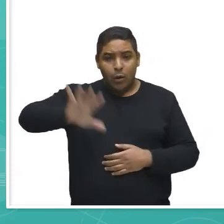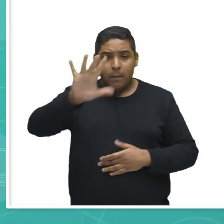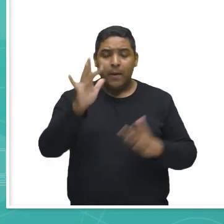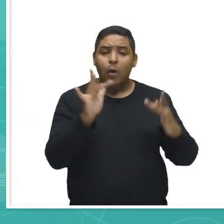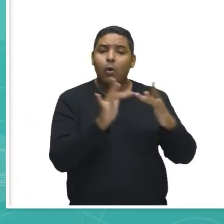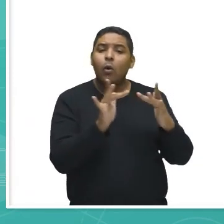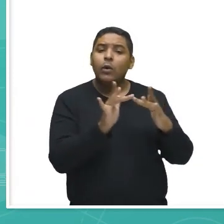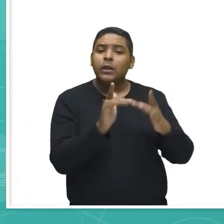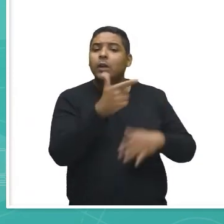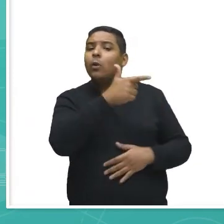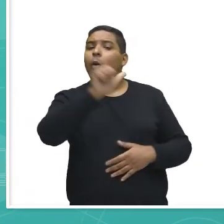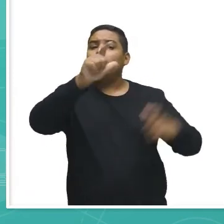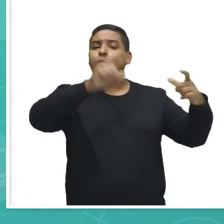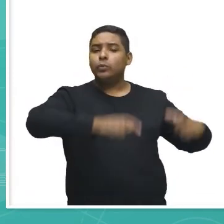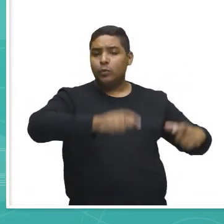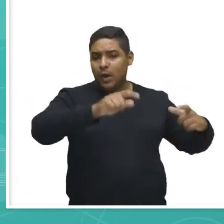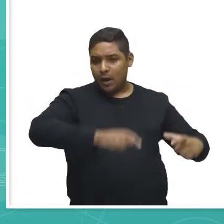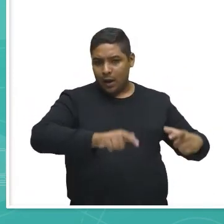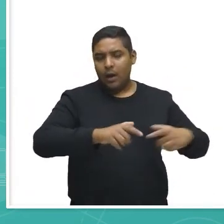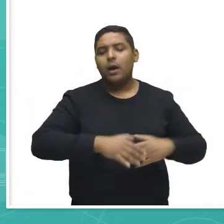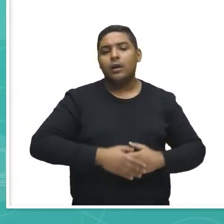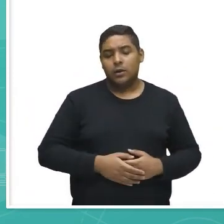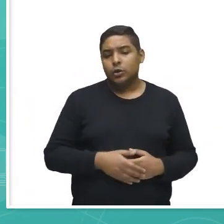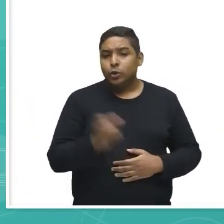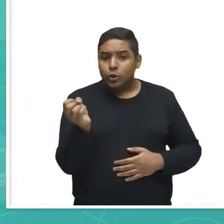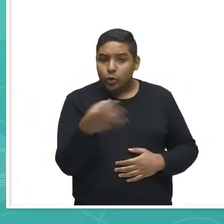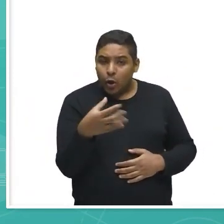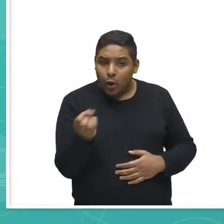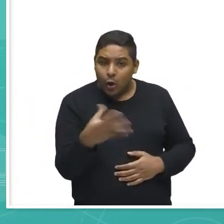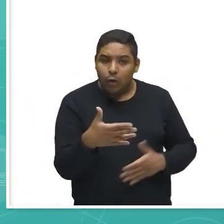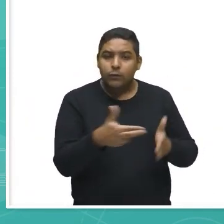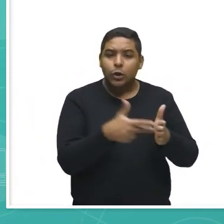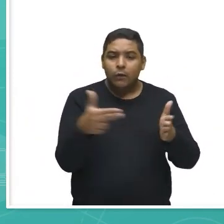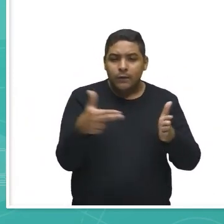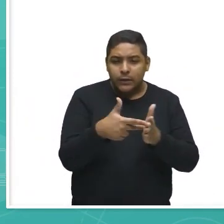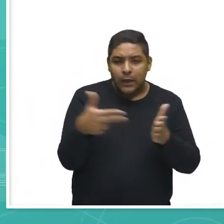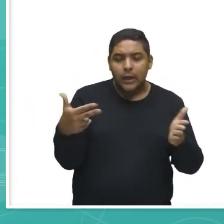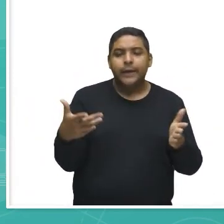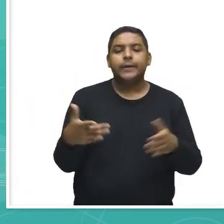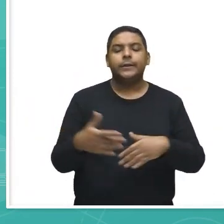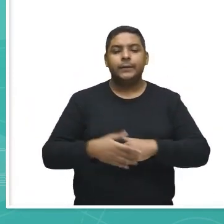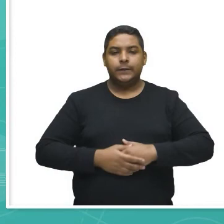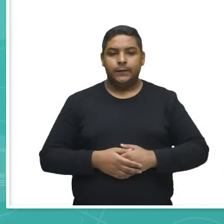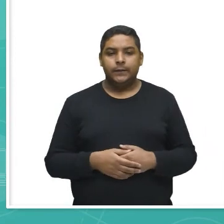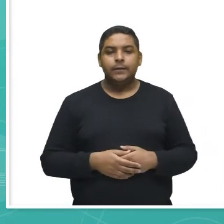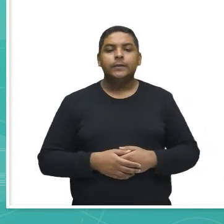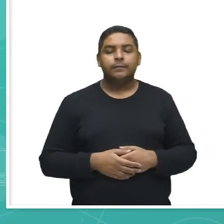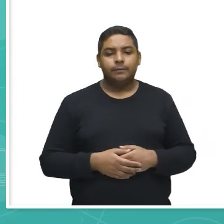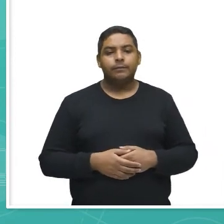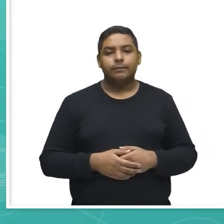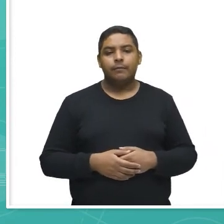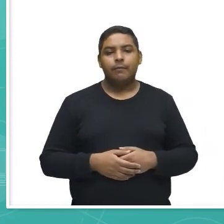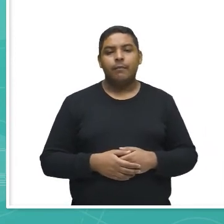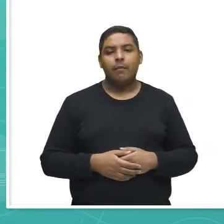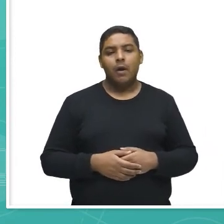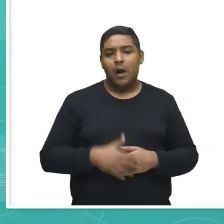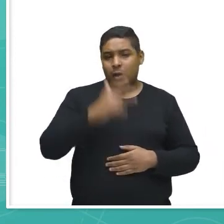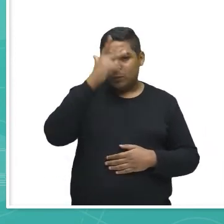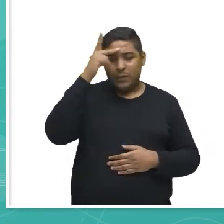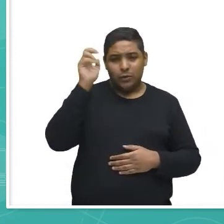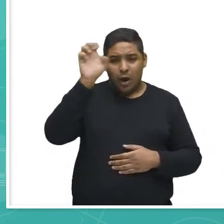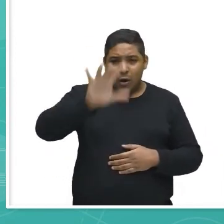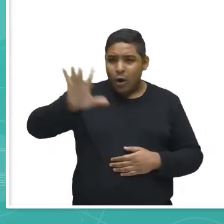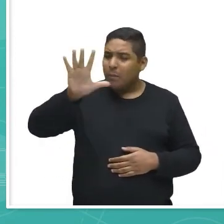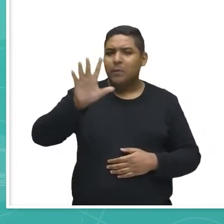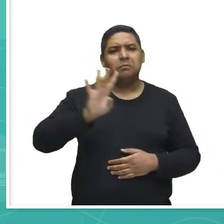com territórios, né, novos territórios aí, que até então eram desconhecidos, principalmente